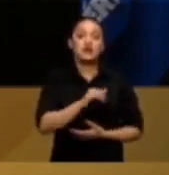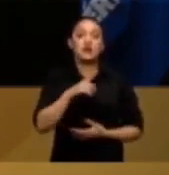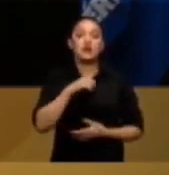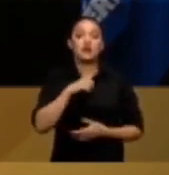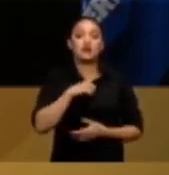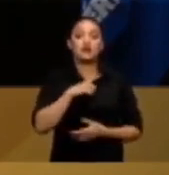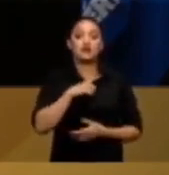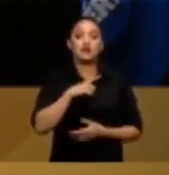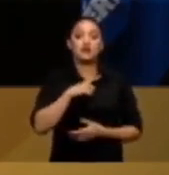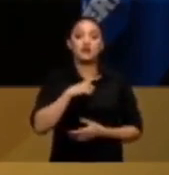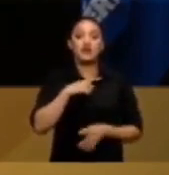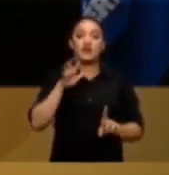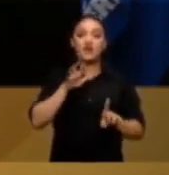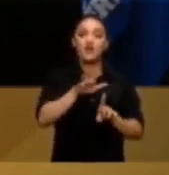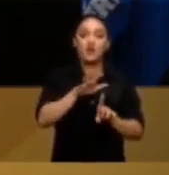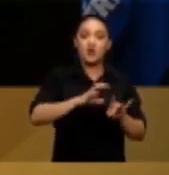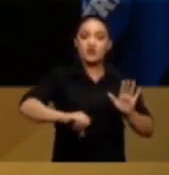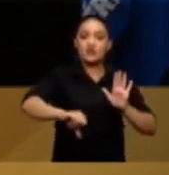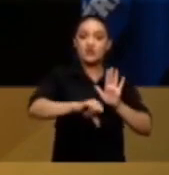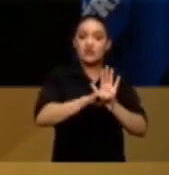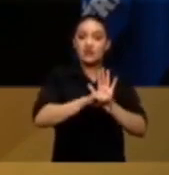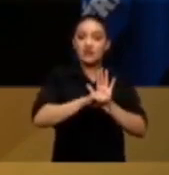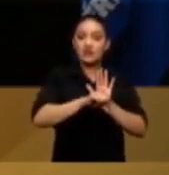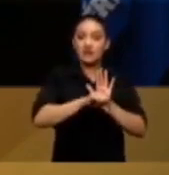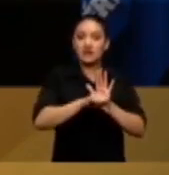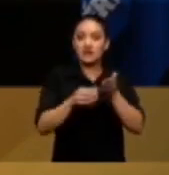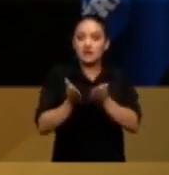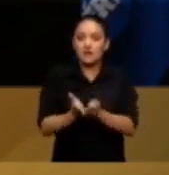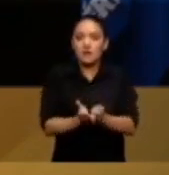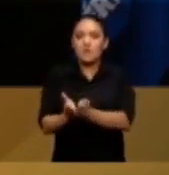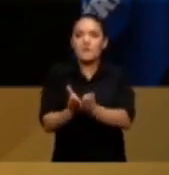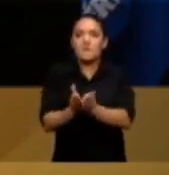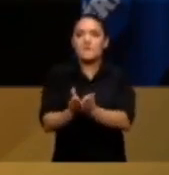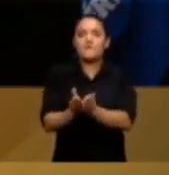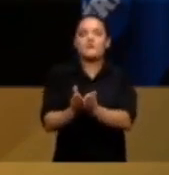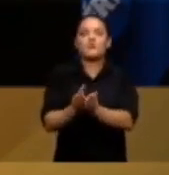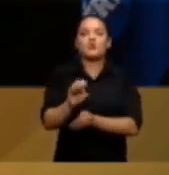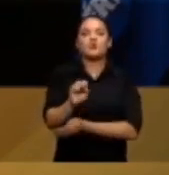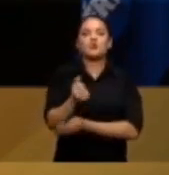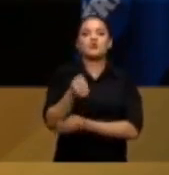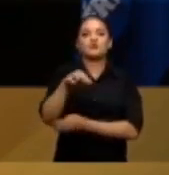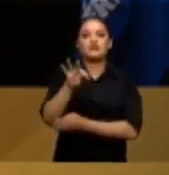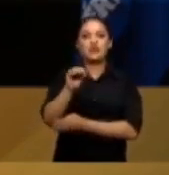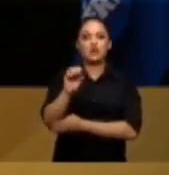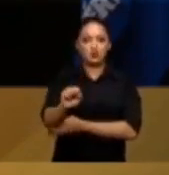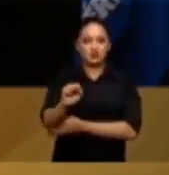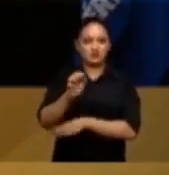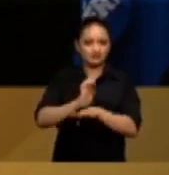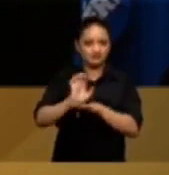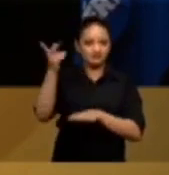influência criminosa sobre o Porto de Santos, São Paulo, ou seja, sobre as